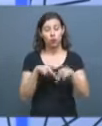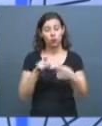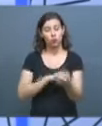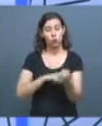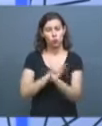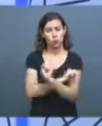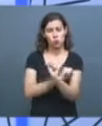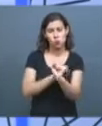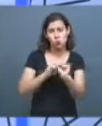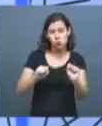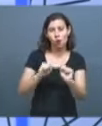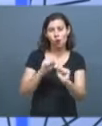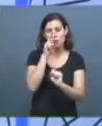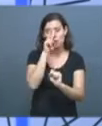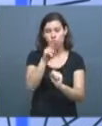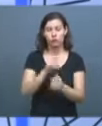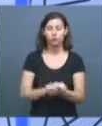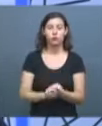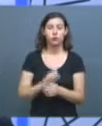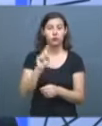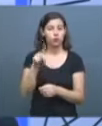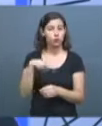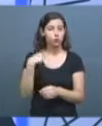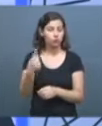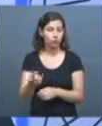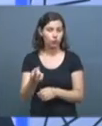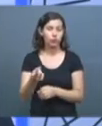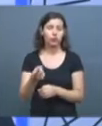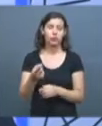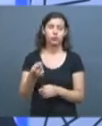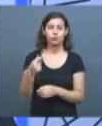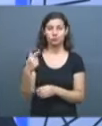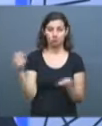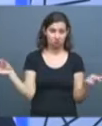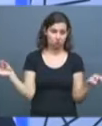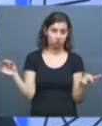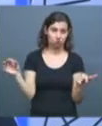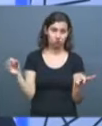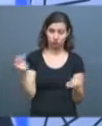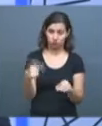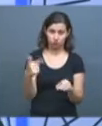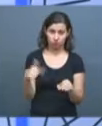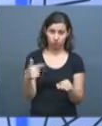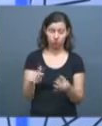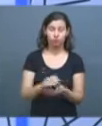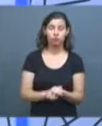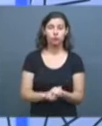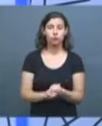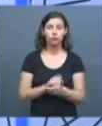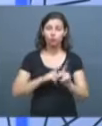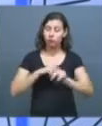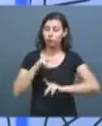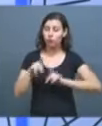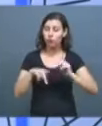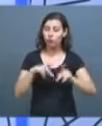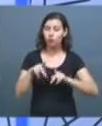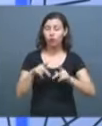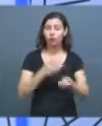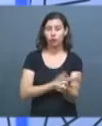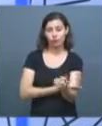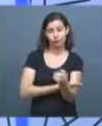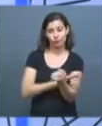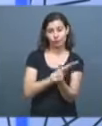crônico, mesmo depois da falta de exposição desse agente, uma grande parte da população mantém-se hipertenso.